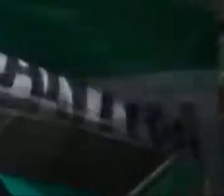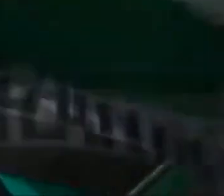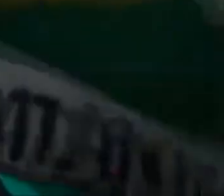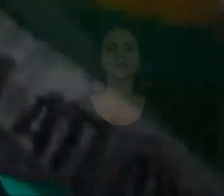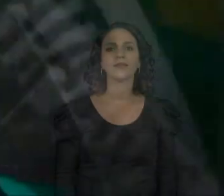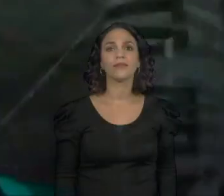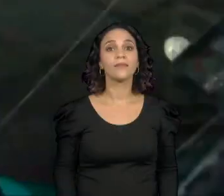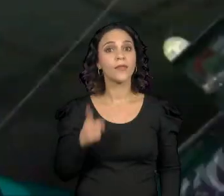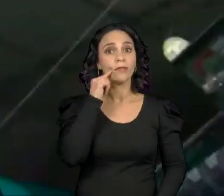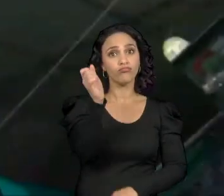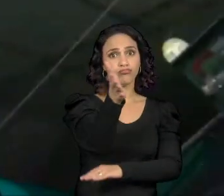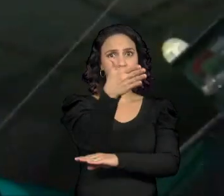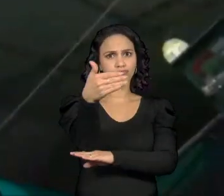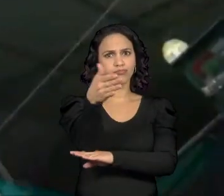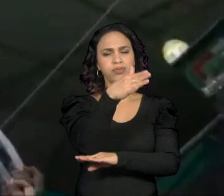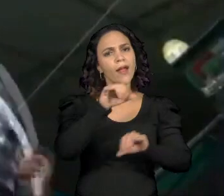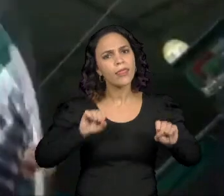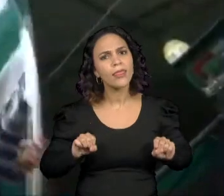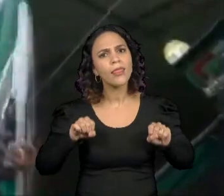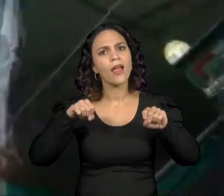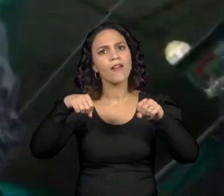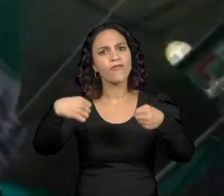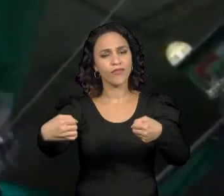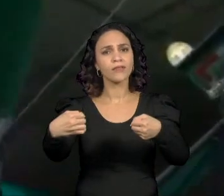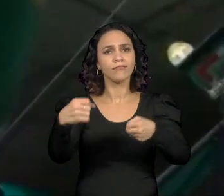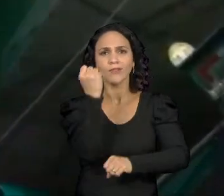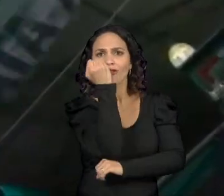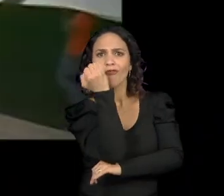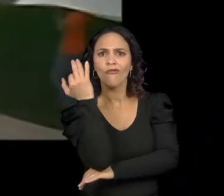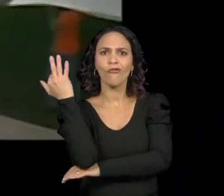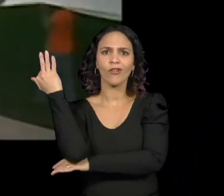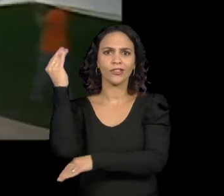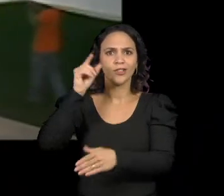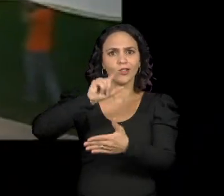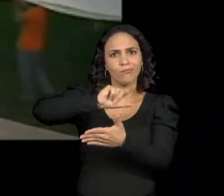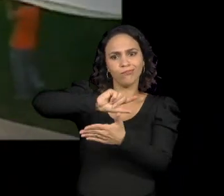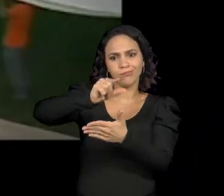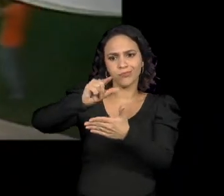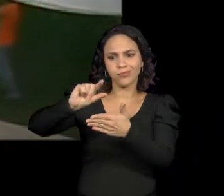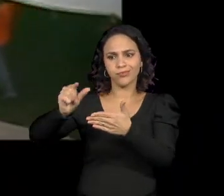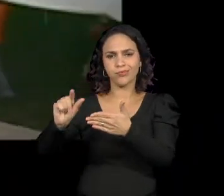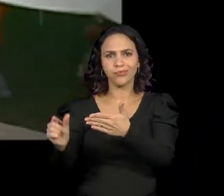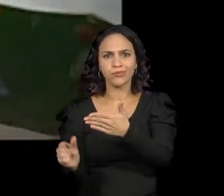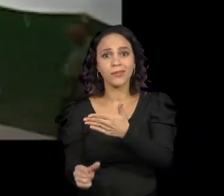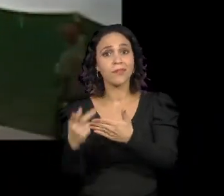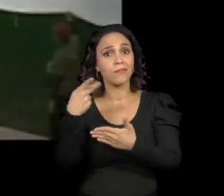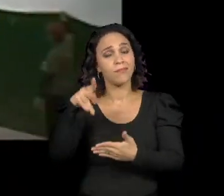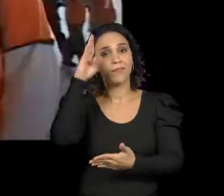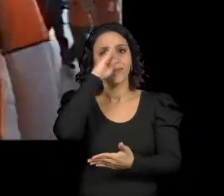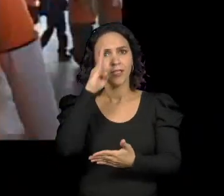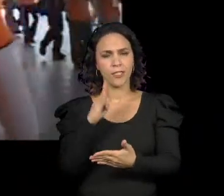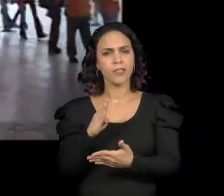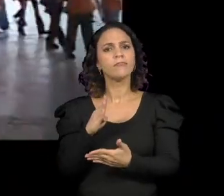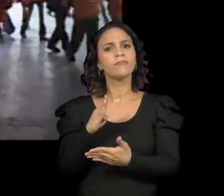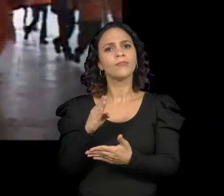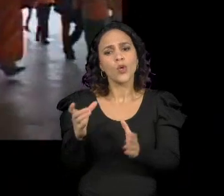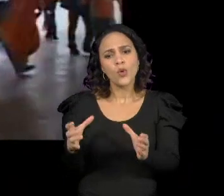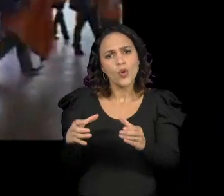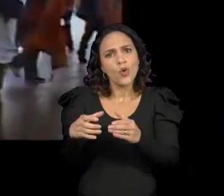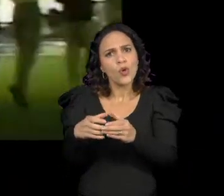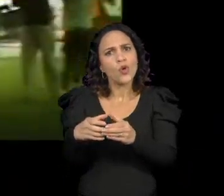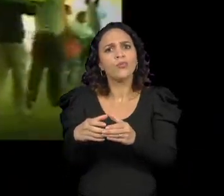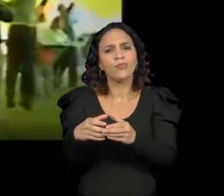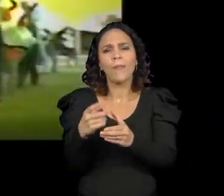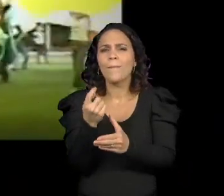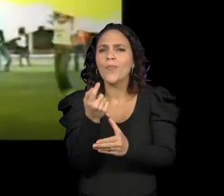A bandeira em defesa da floresta nativa, que se estendia ao longo da costa brasileira, foi erguida por um pequeno grupo